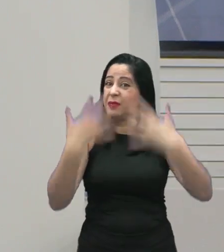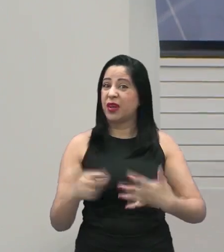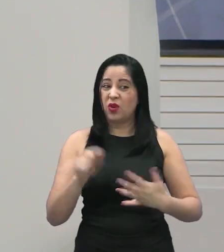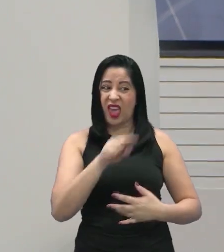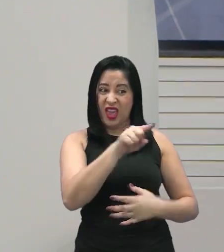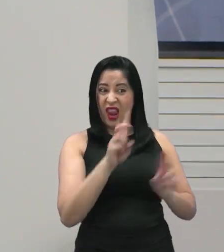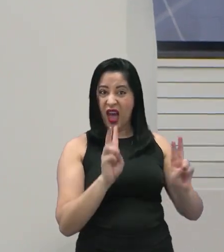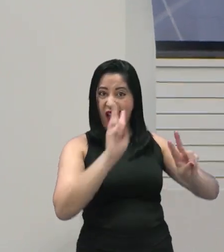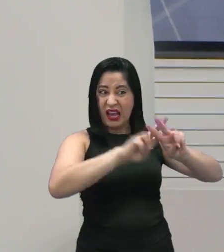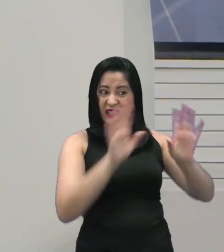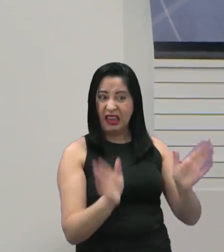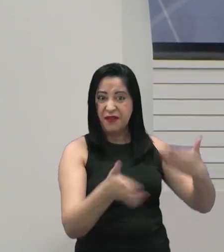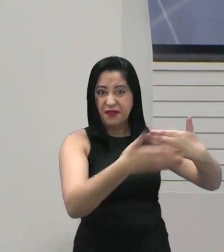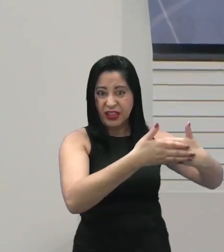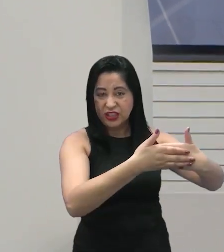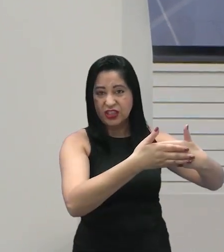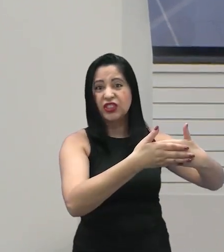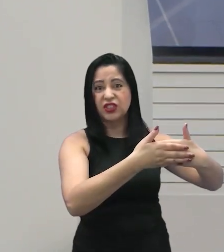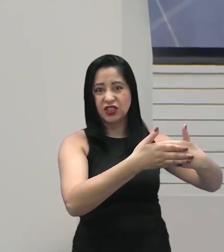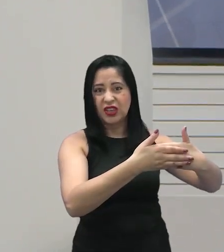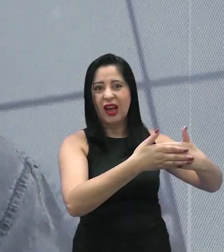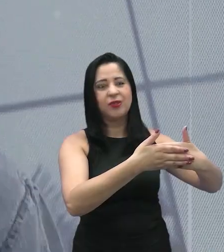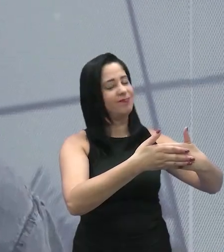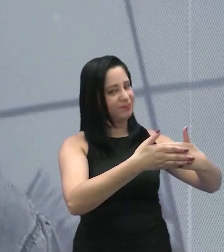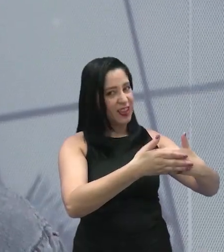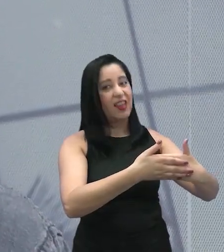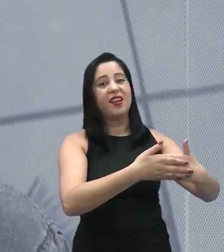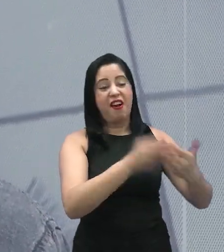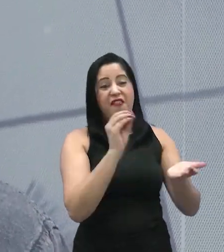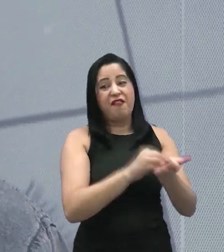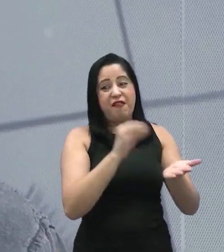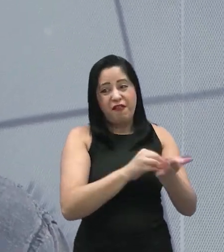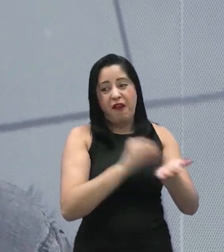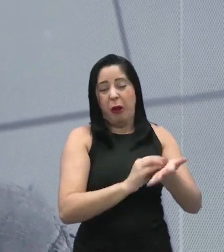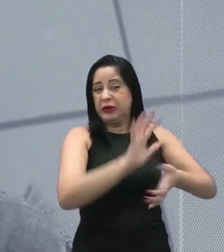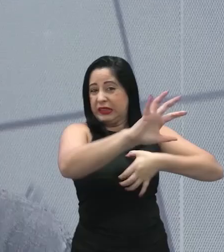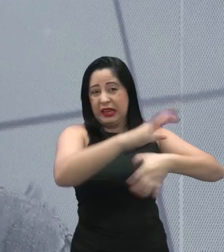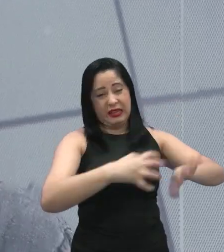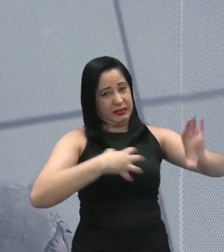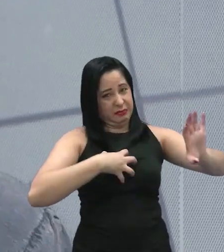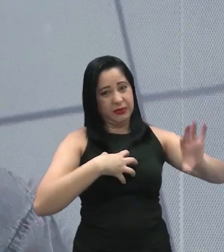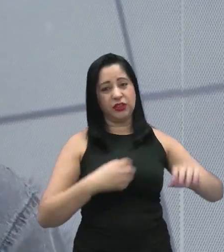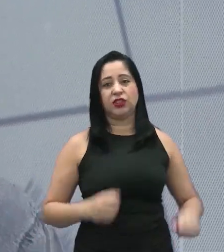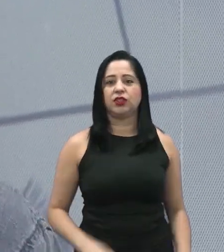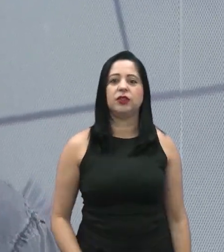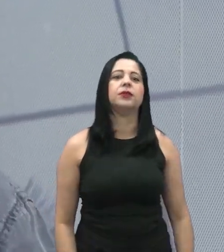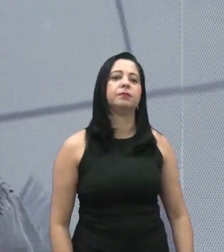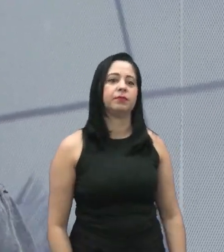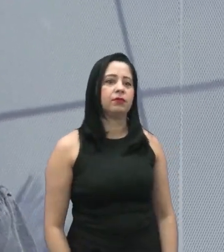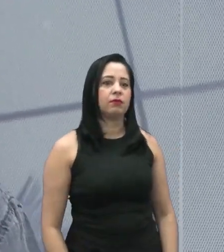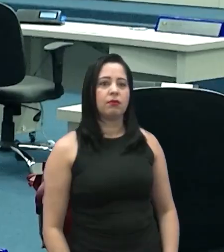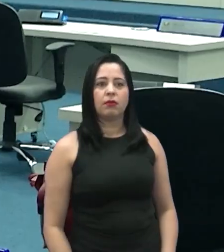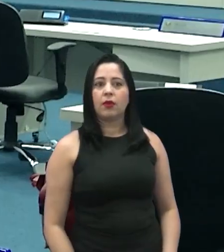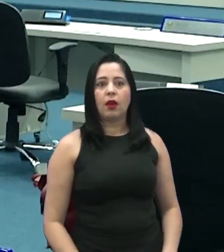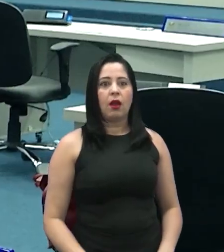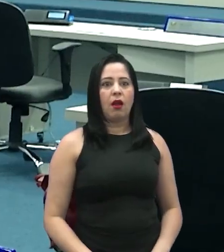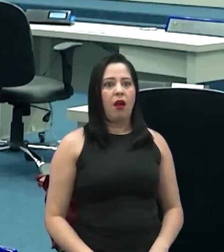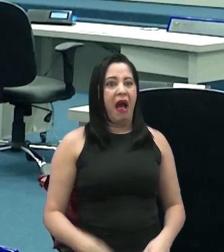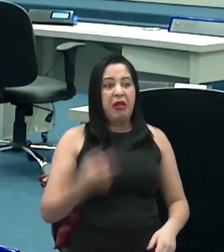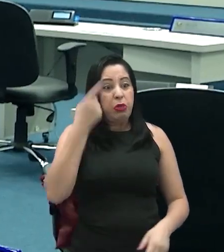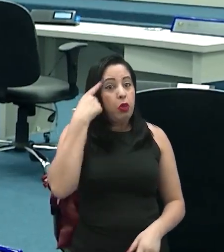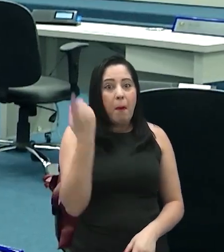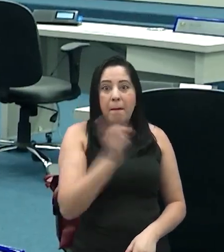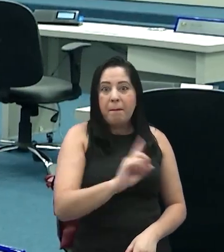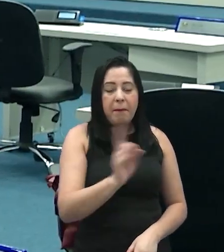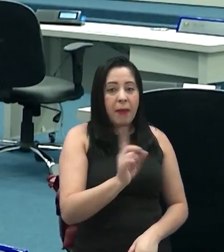a desativação do Centro de Ressocialização é um ato desumano contra as presas e familiares. Não